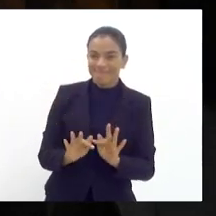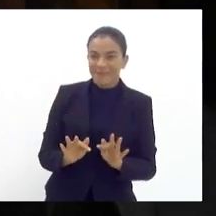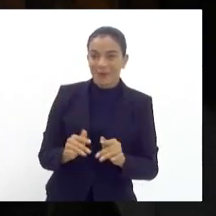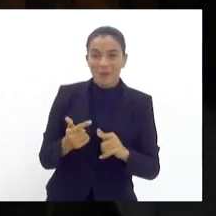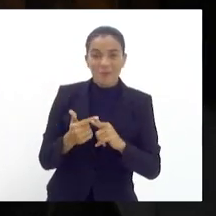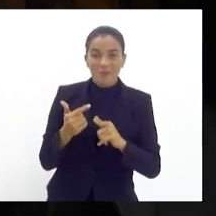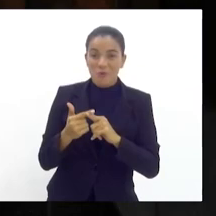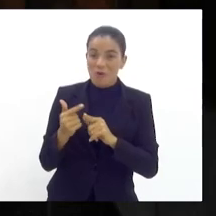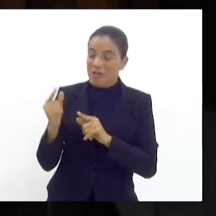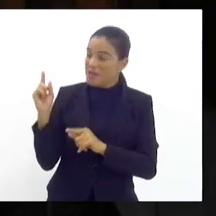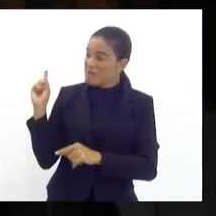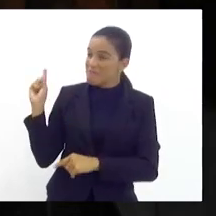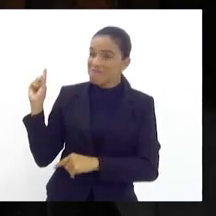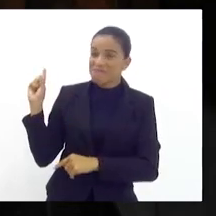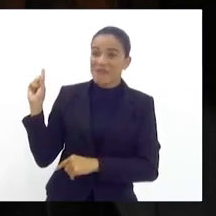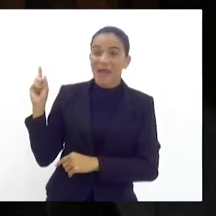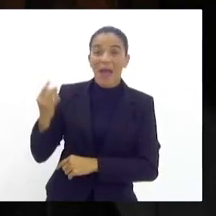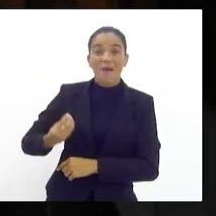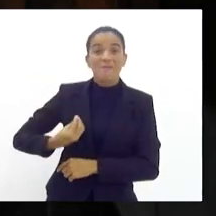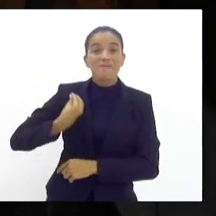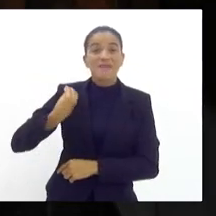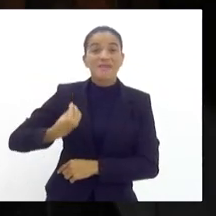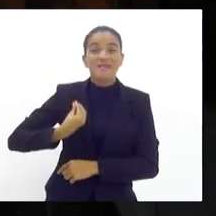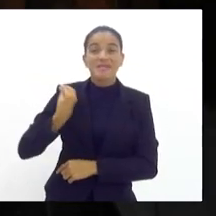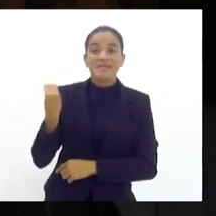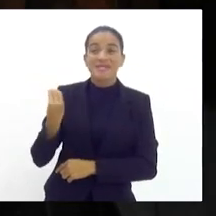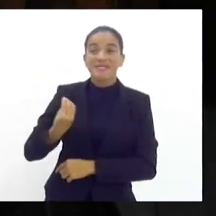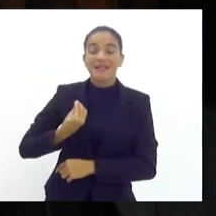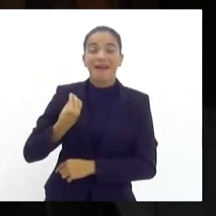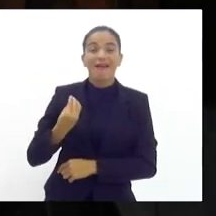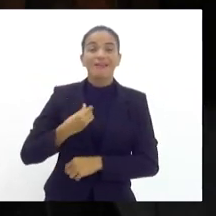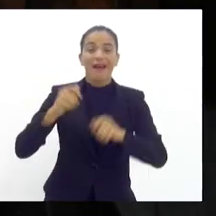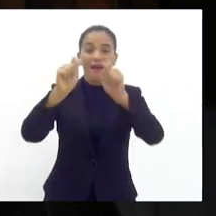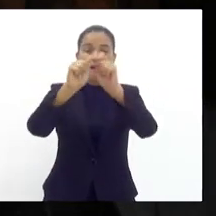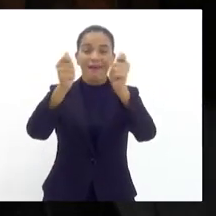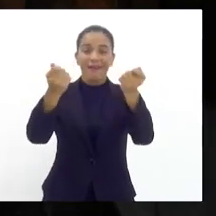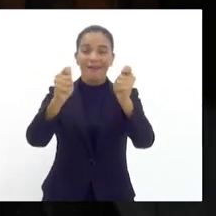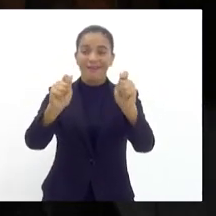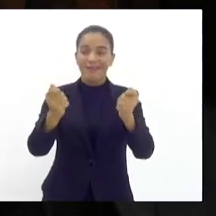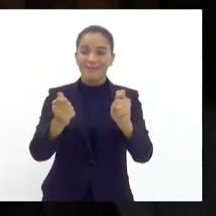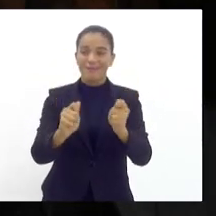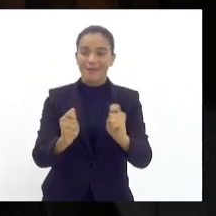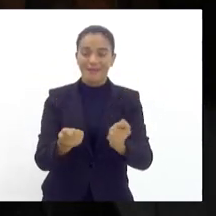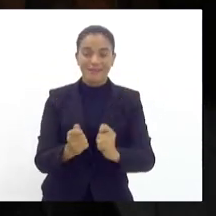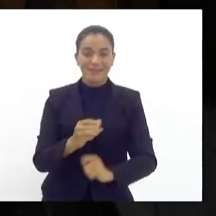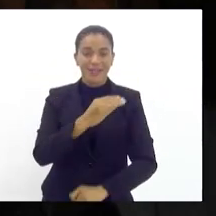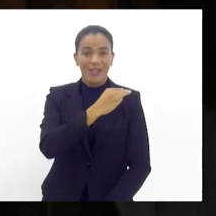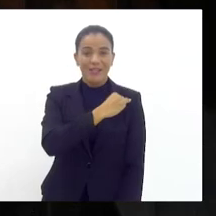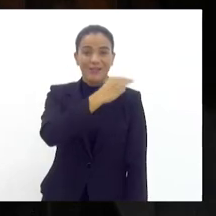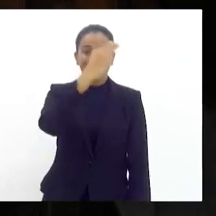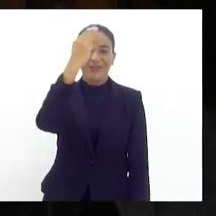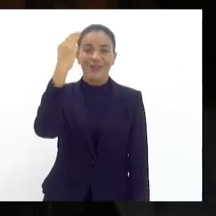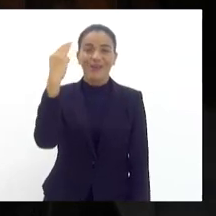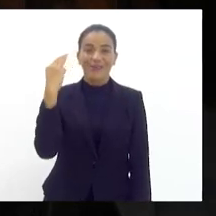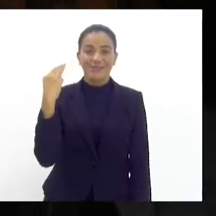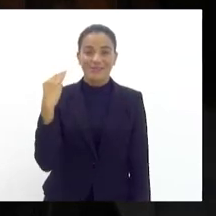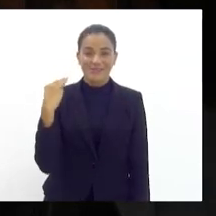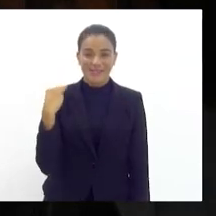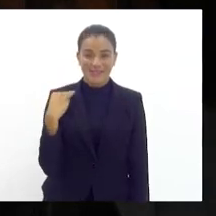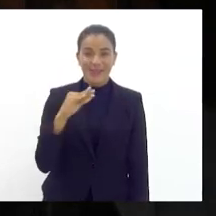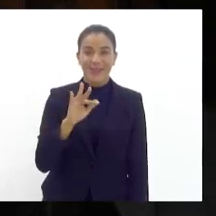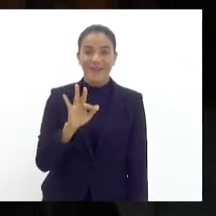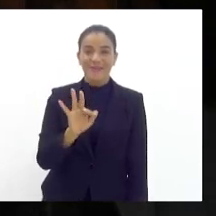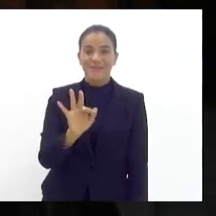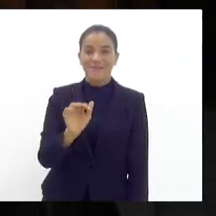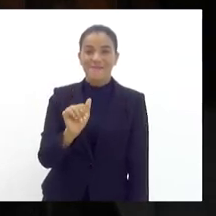chegar a presença da imagem de Nossa Senhora de Fátima